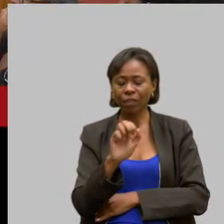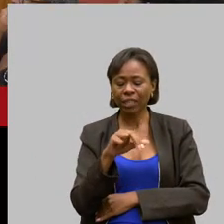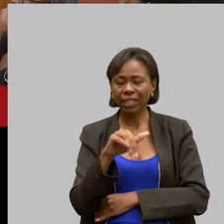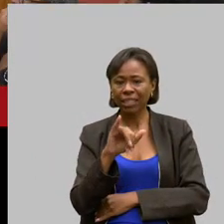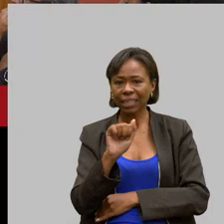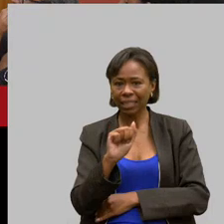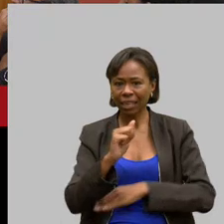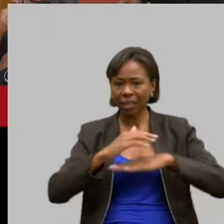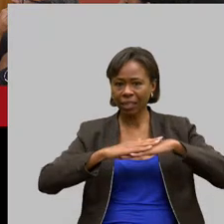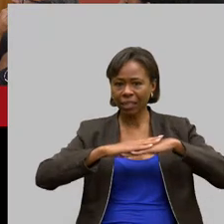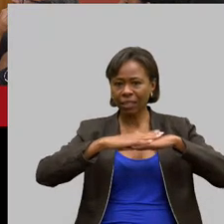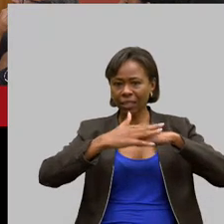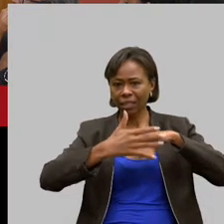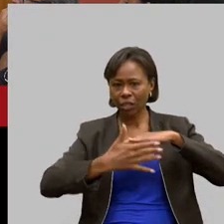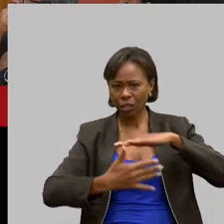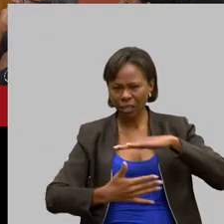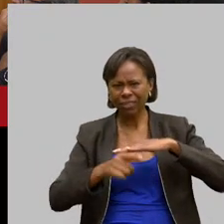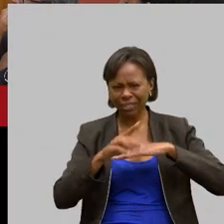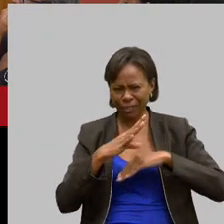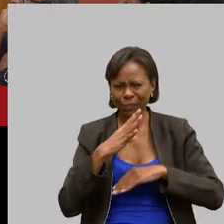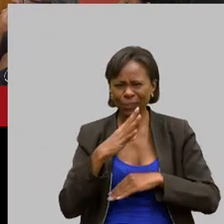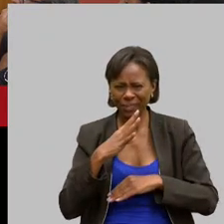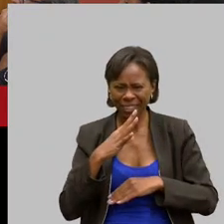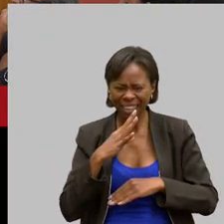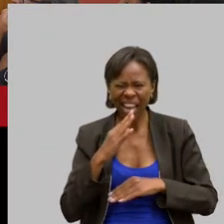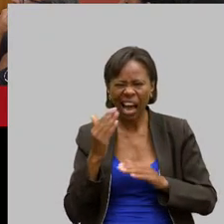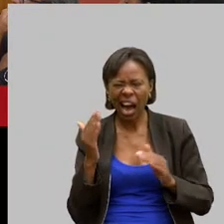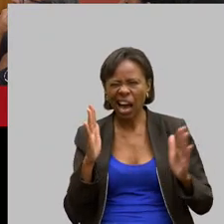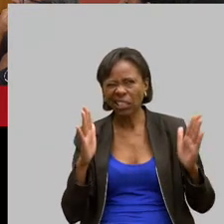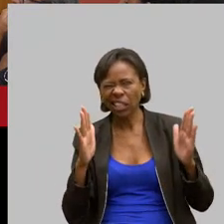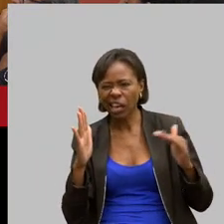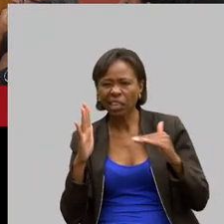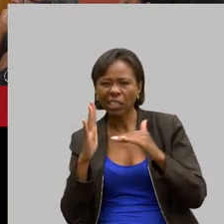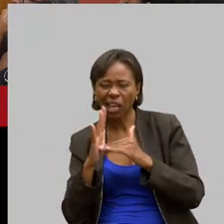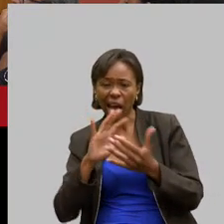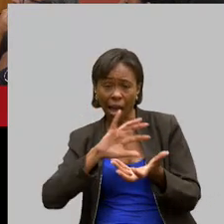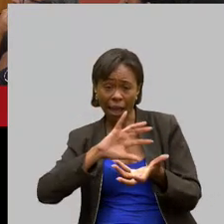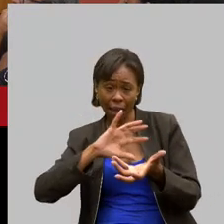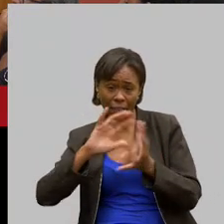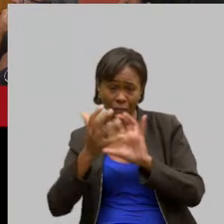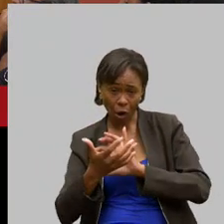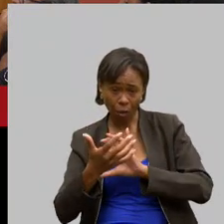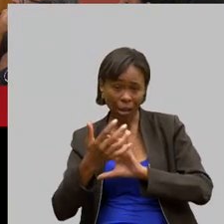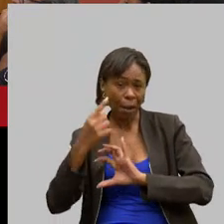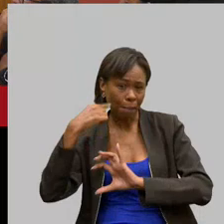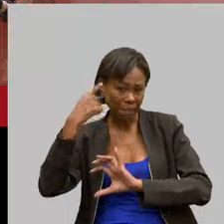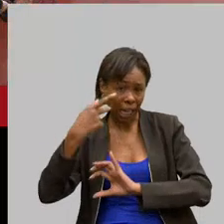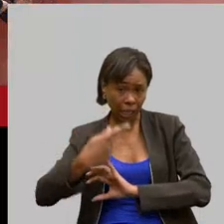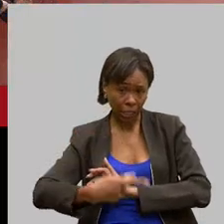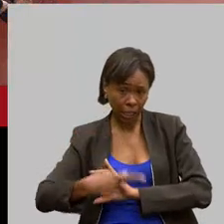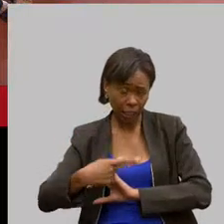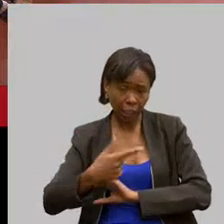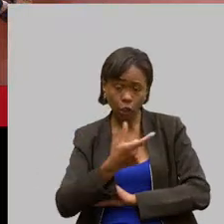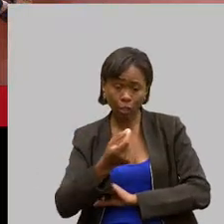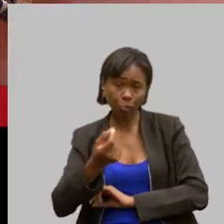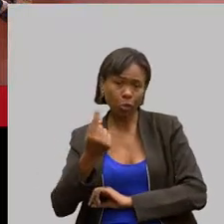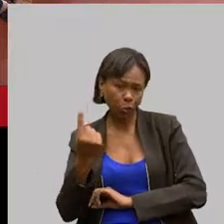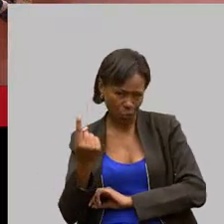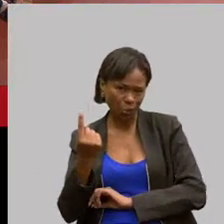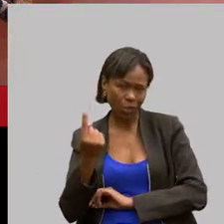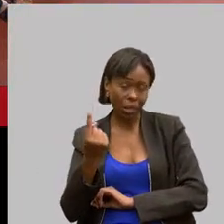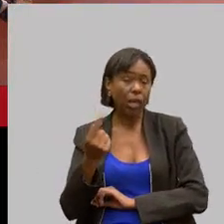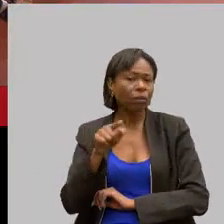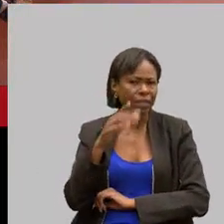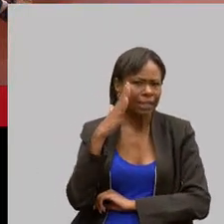psiquiátrica no nosso país que começou a partir de 2001 vocês sabem o que eram feito com as pessoas